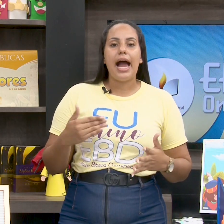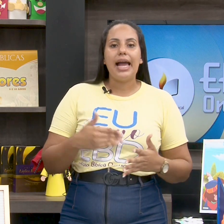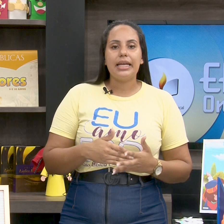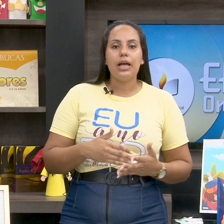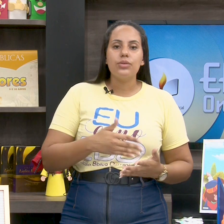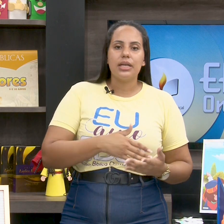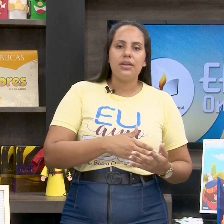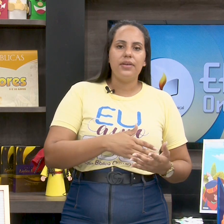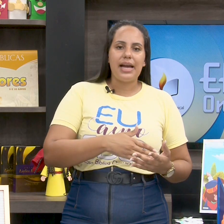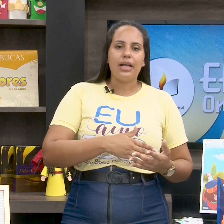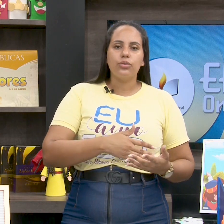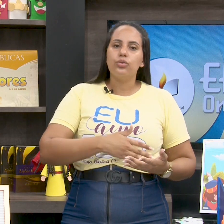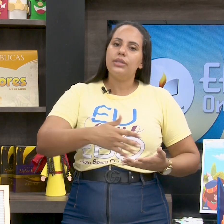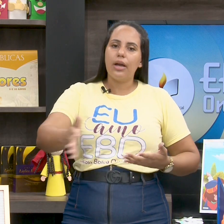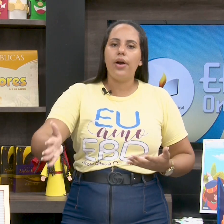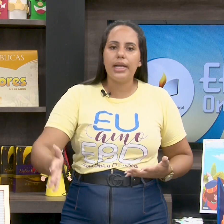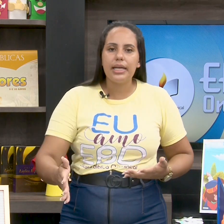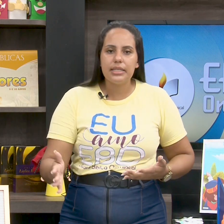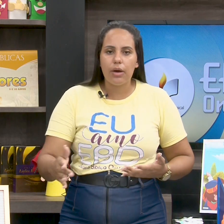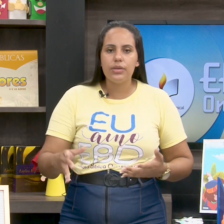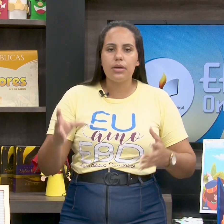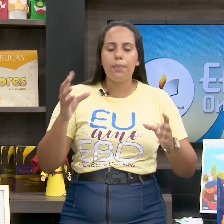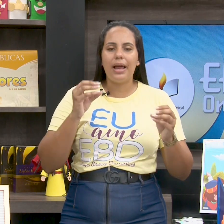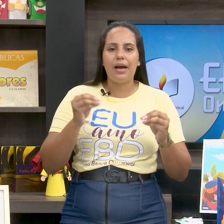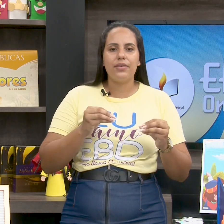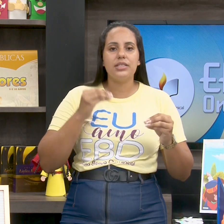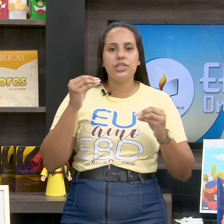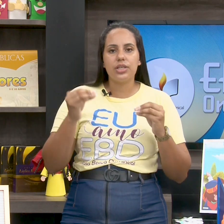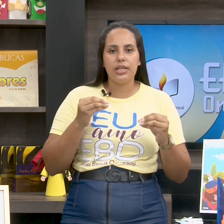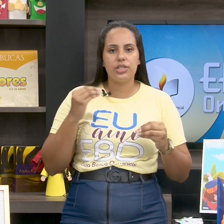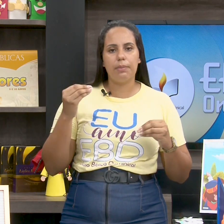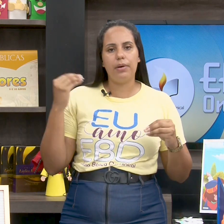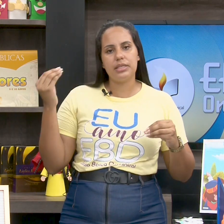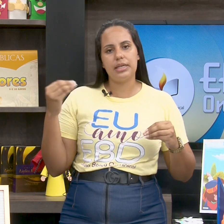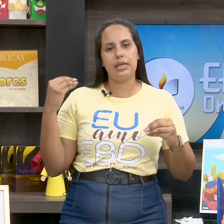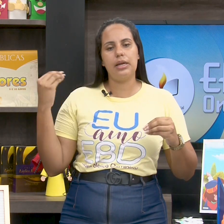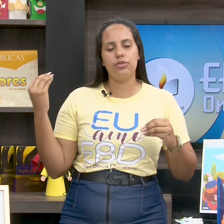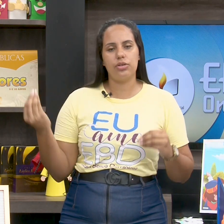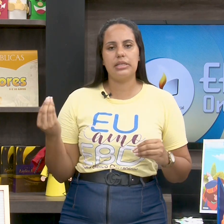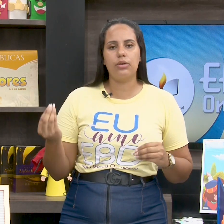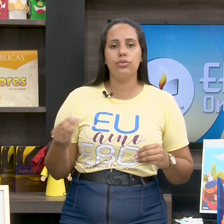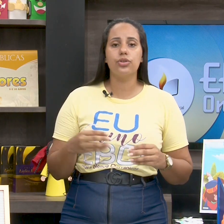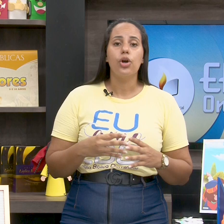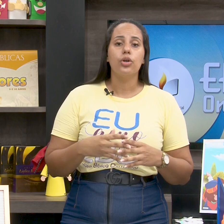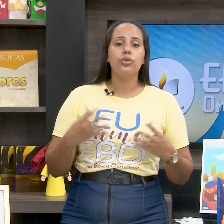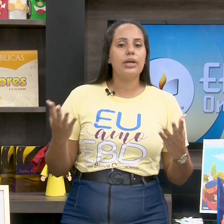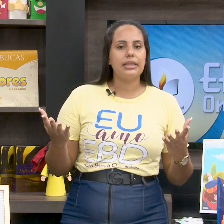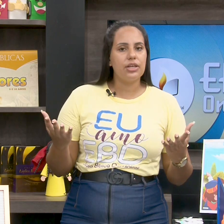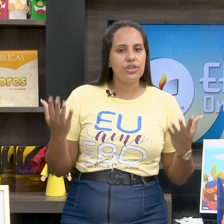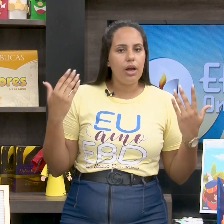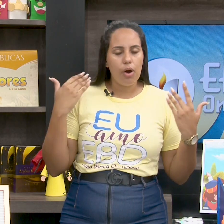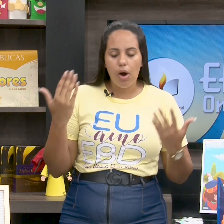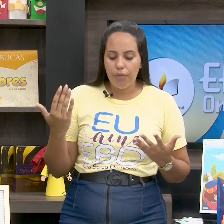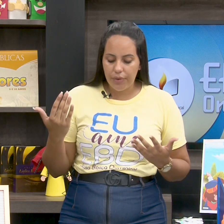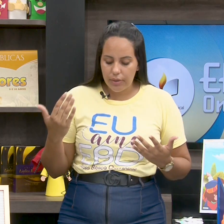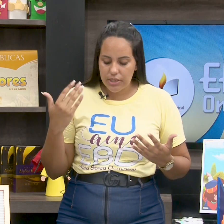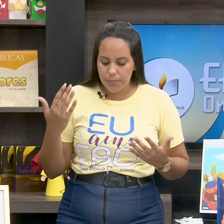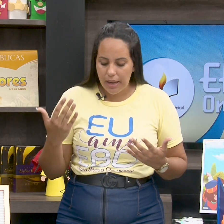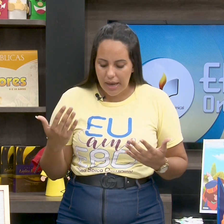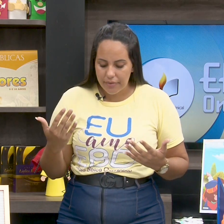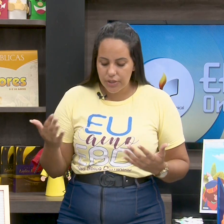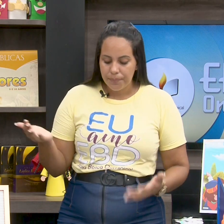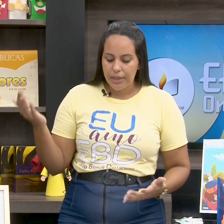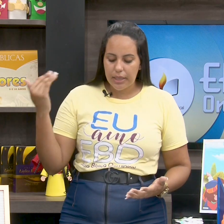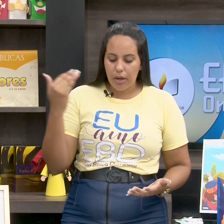tem ainda o significado no decorrer da lição, e são palavras estranhas que possa ser que os nossos alunos nunca tenham ouvido